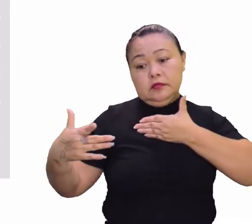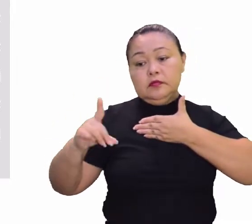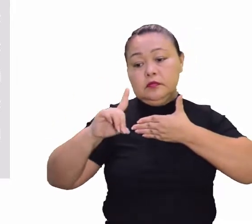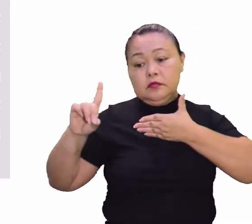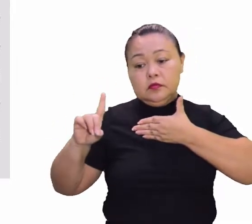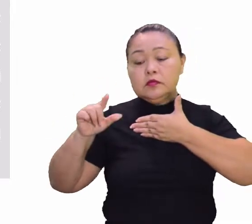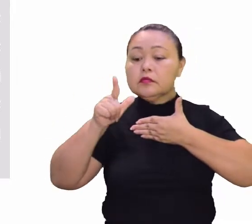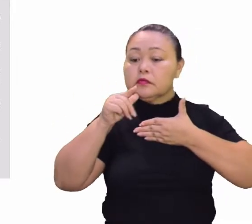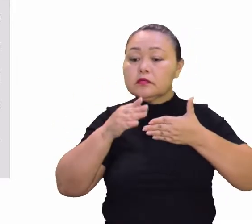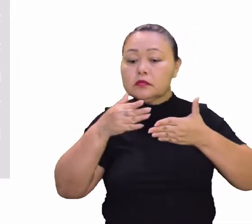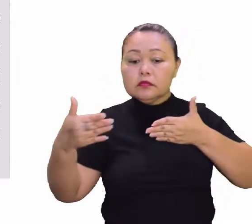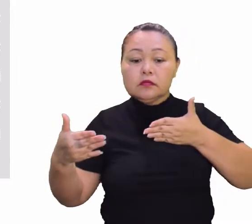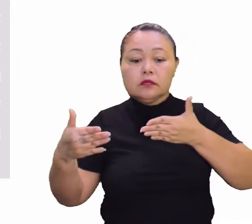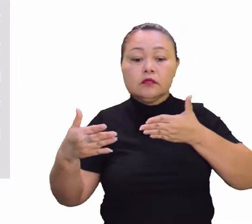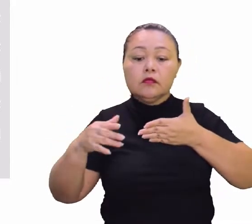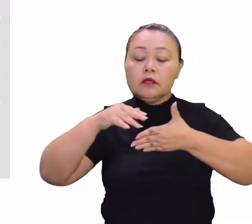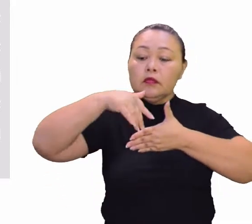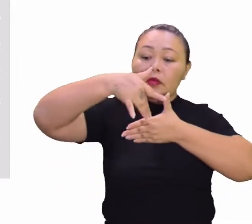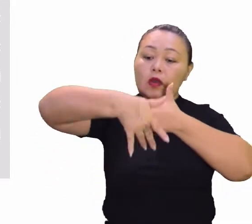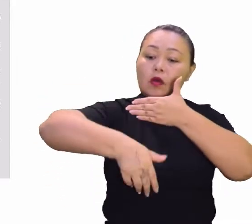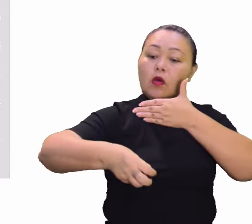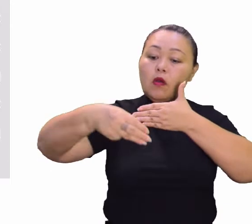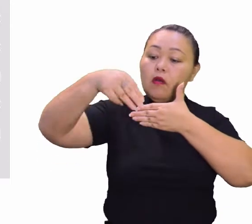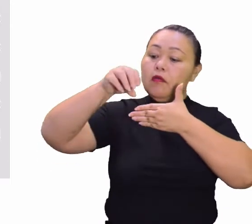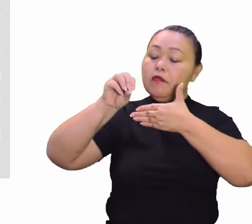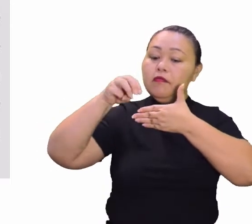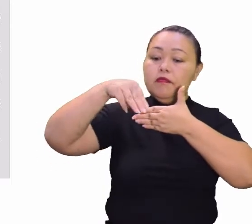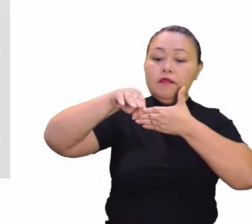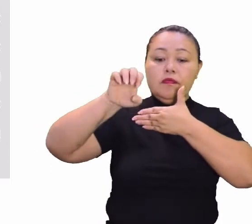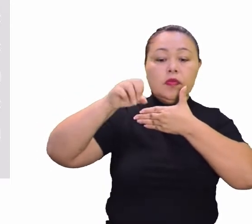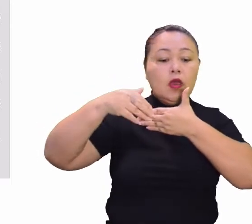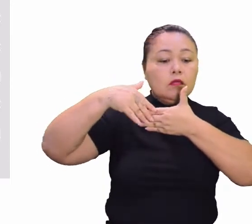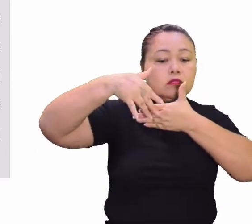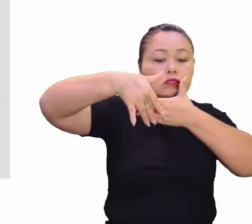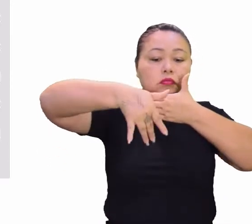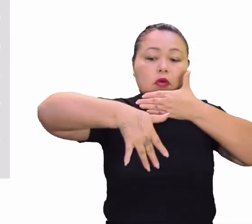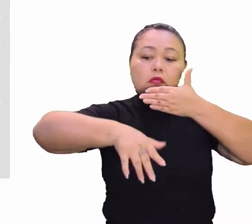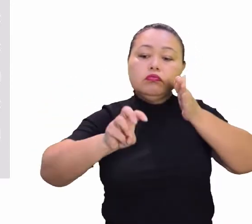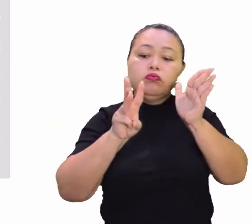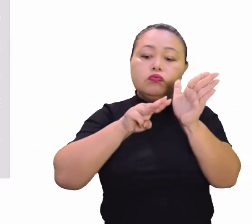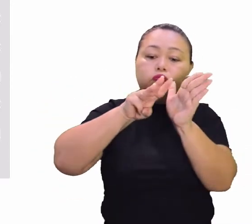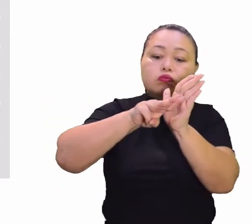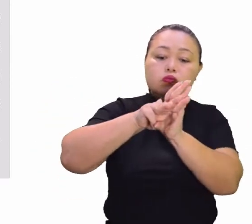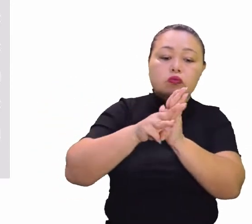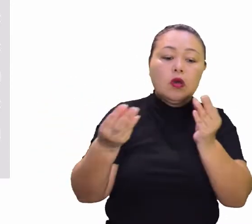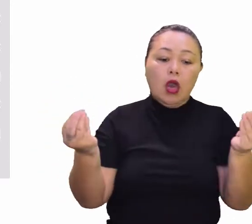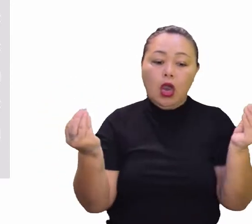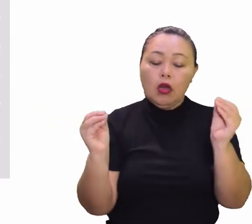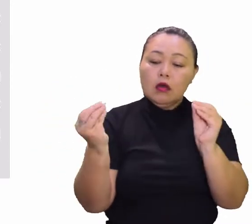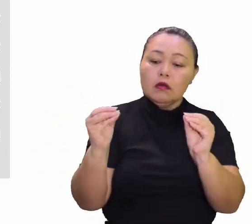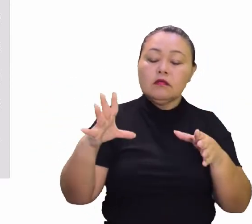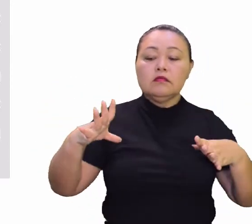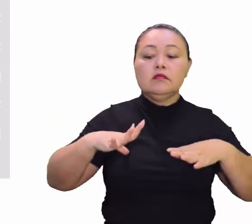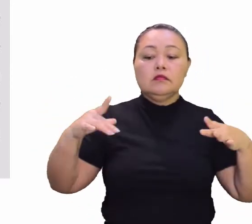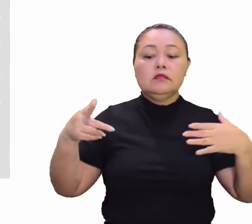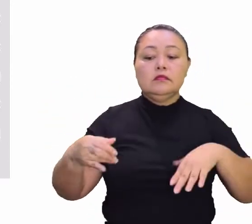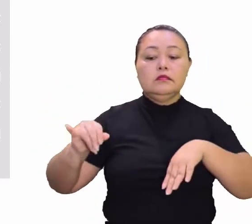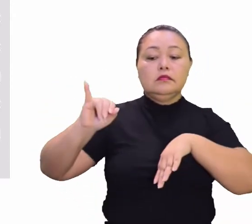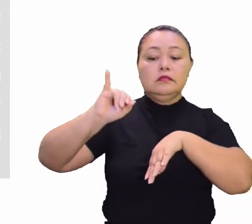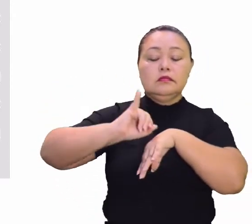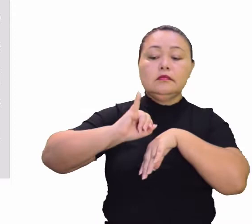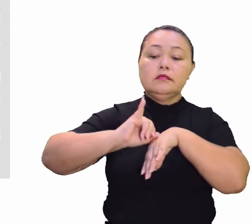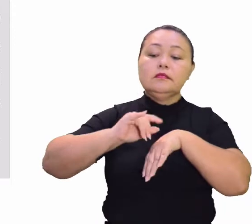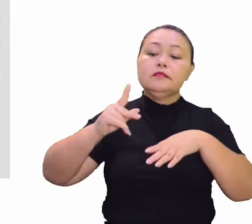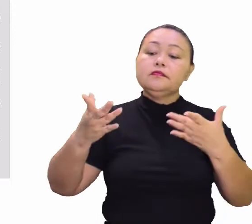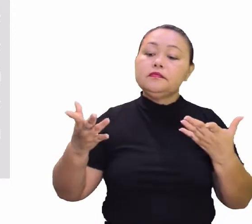margem direita do rio, com a cachoeira de Mamoré, que se estende até o Rio Madeira, montante da cidade